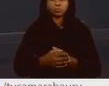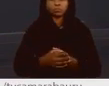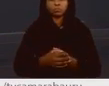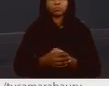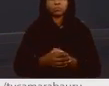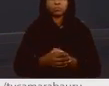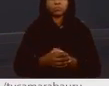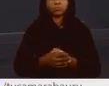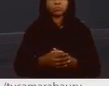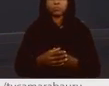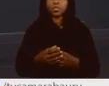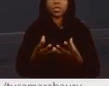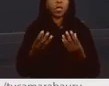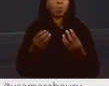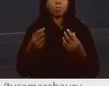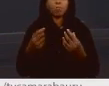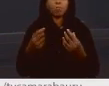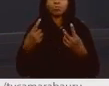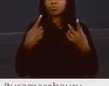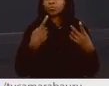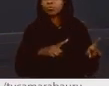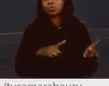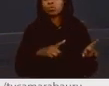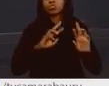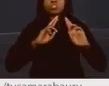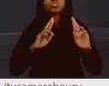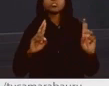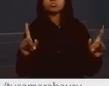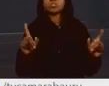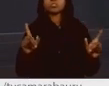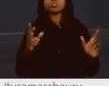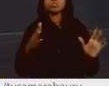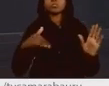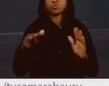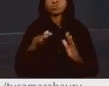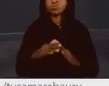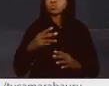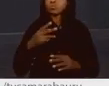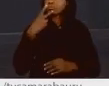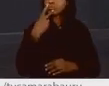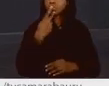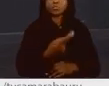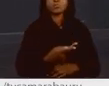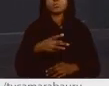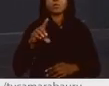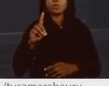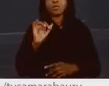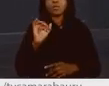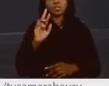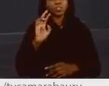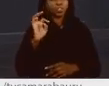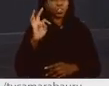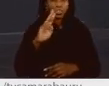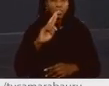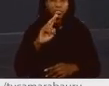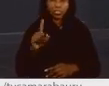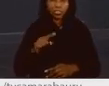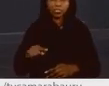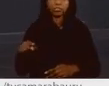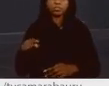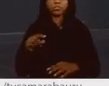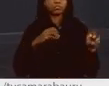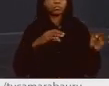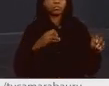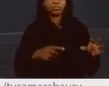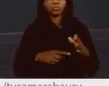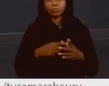contraditório com relação a tudo aquilo que coloca como diretriz da educação. Primeiro, uma instituição, para